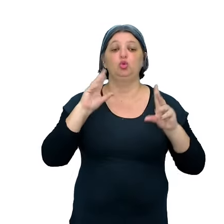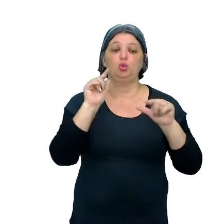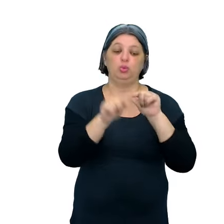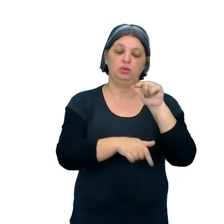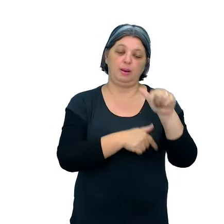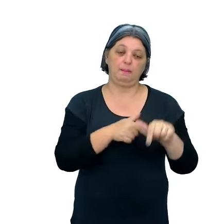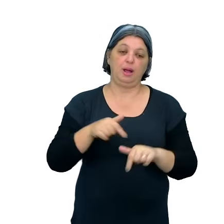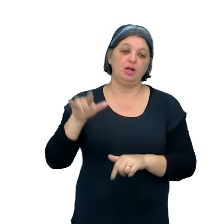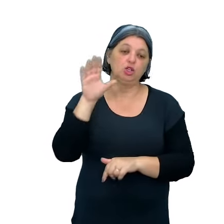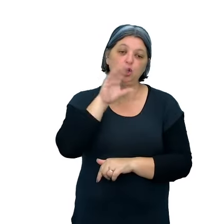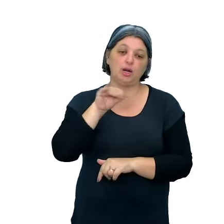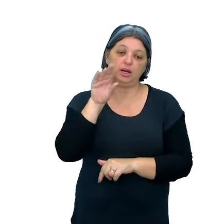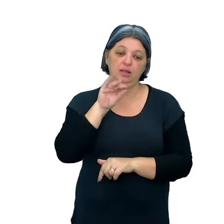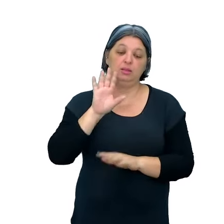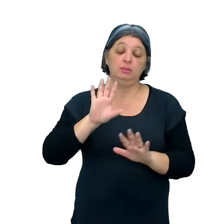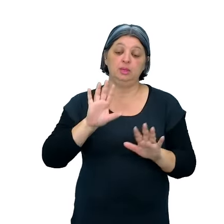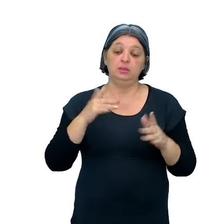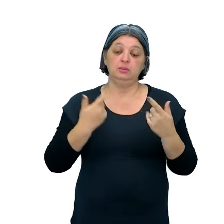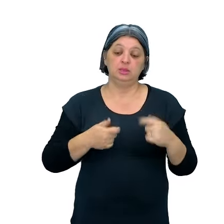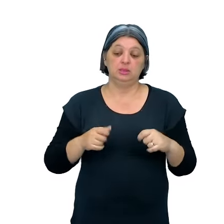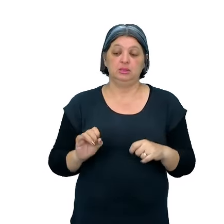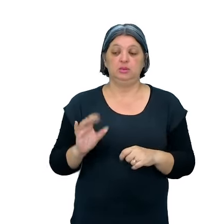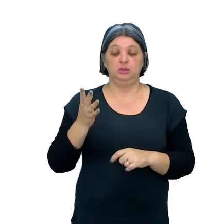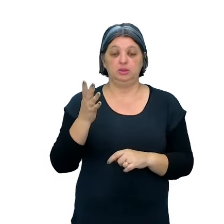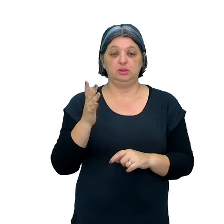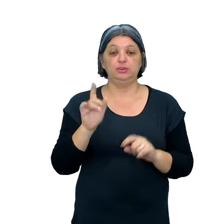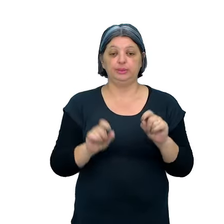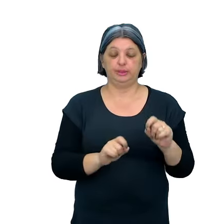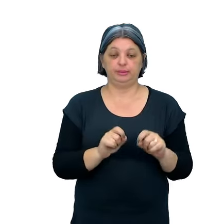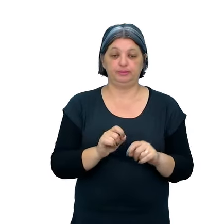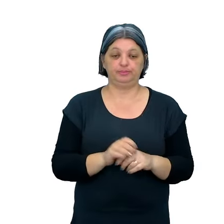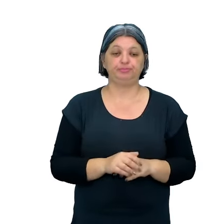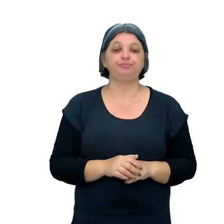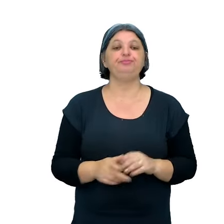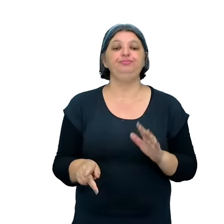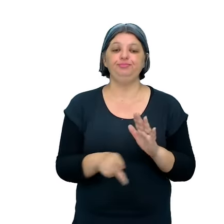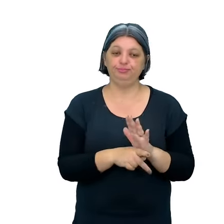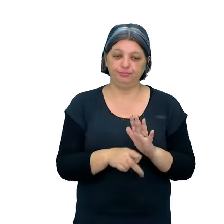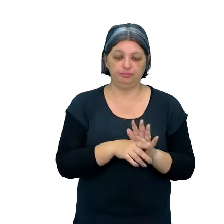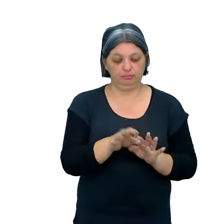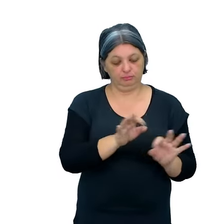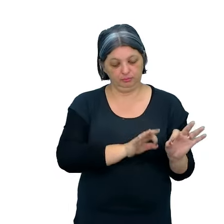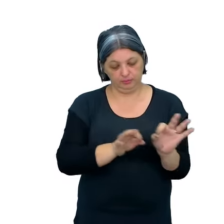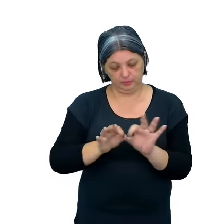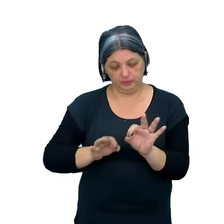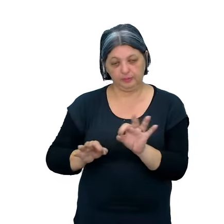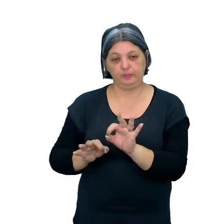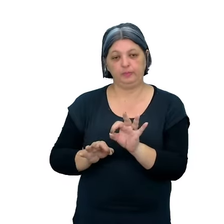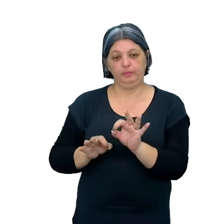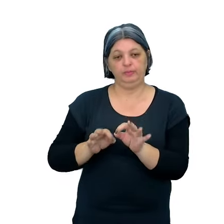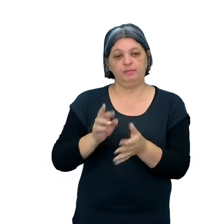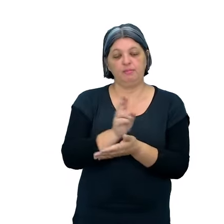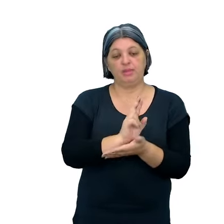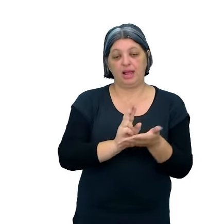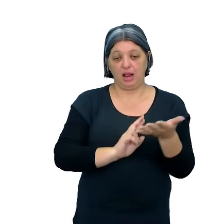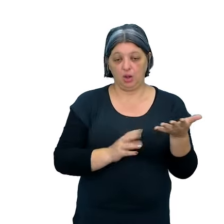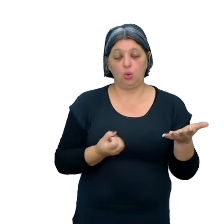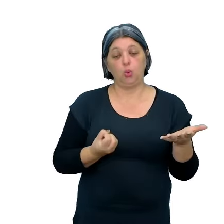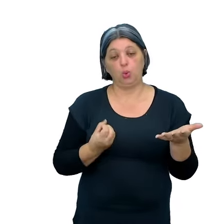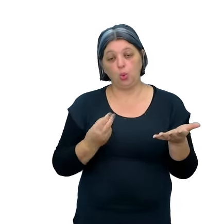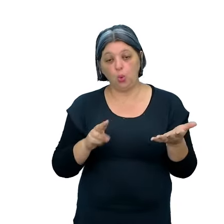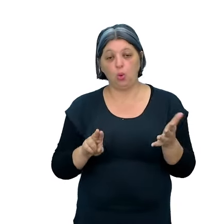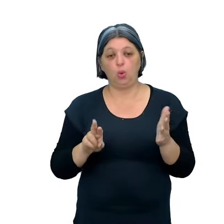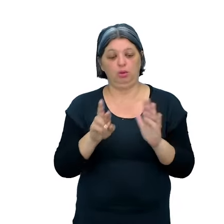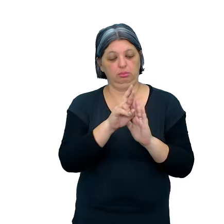também para que ele ocorra, é claro que haverá a produção de relatórios, né, ou então de roteiros que